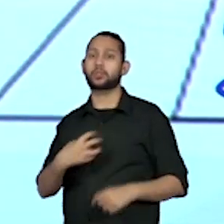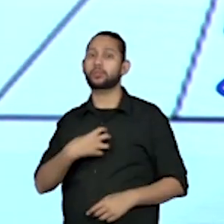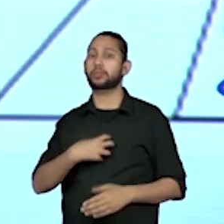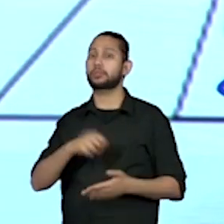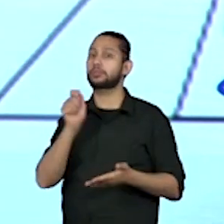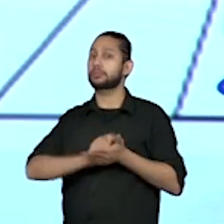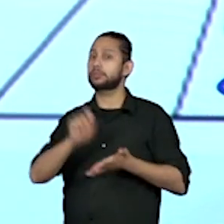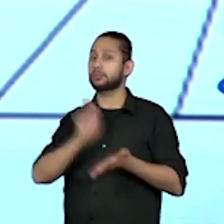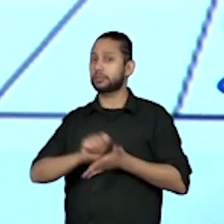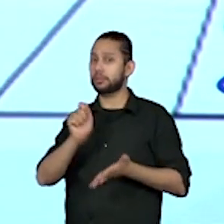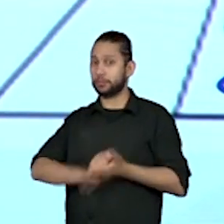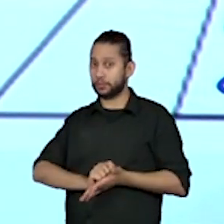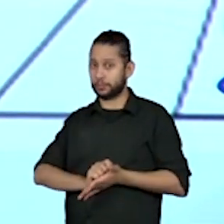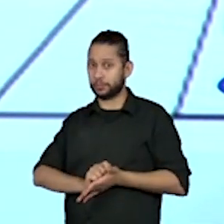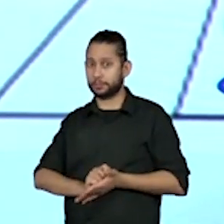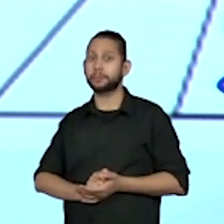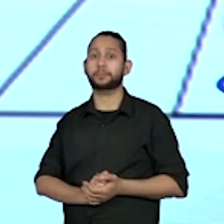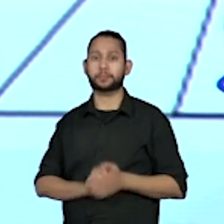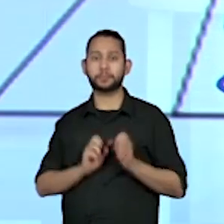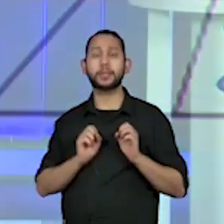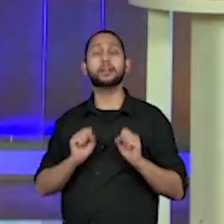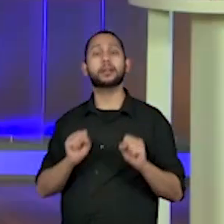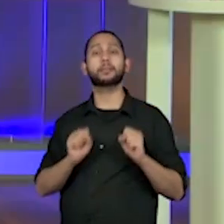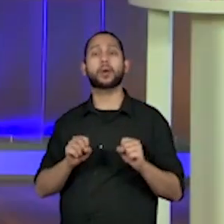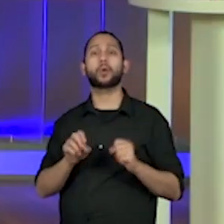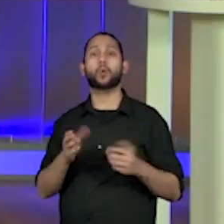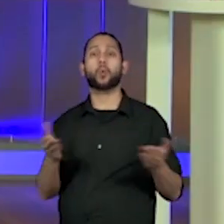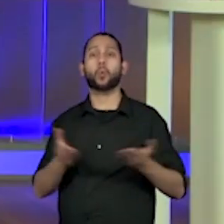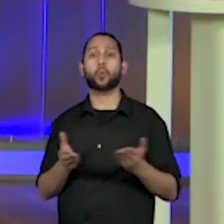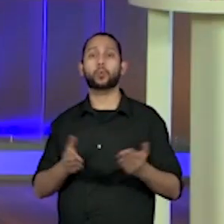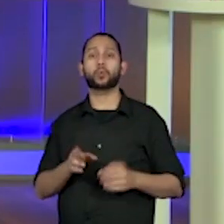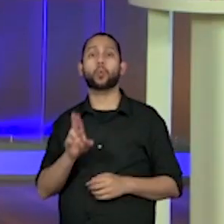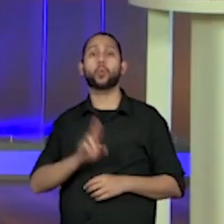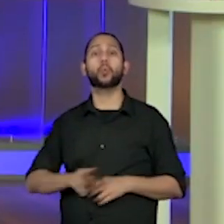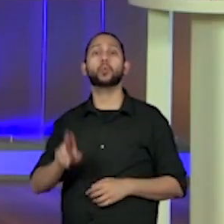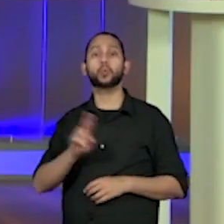escrita fracionária. A gente também utilizou hoje a